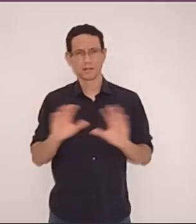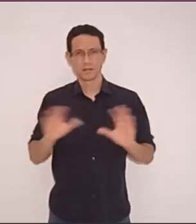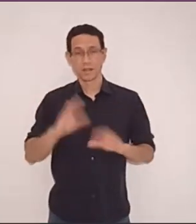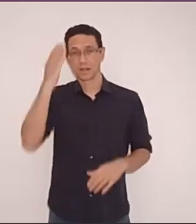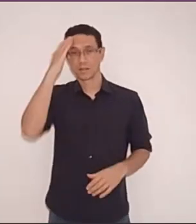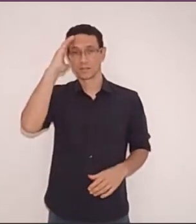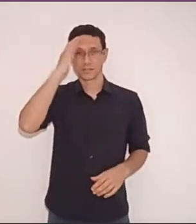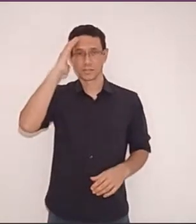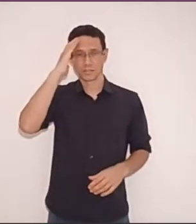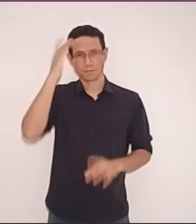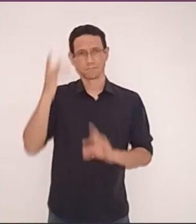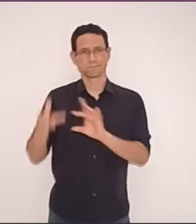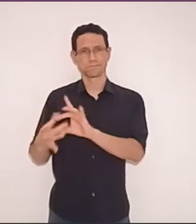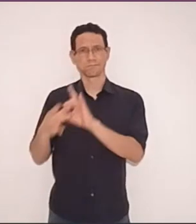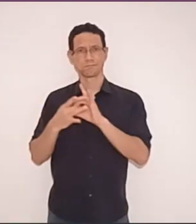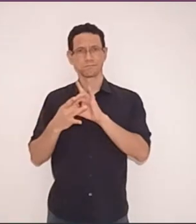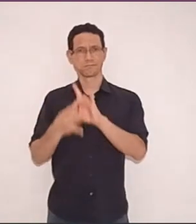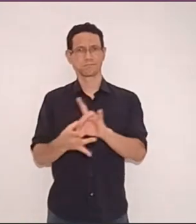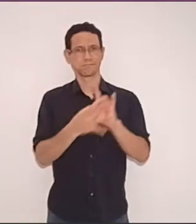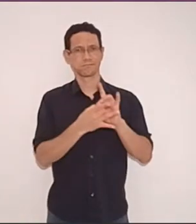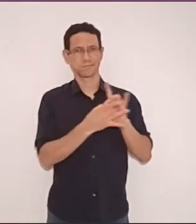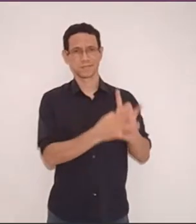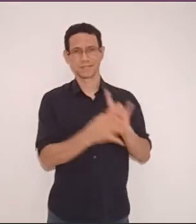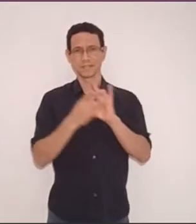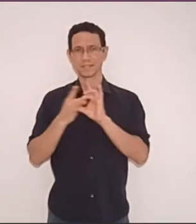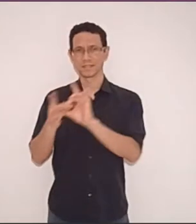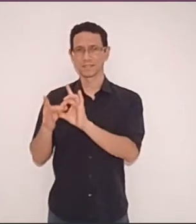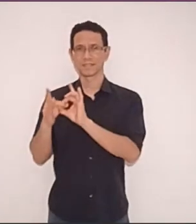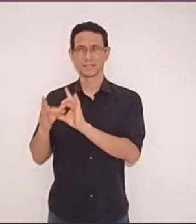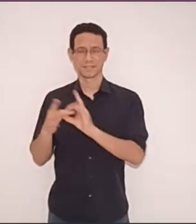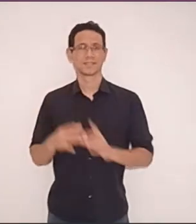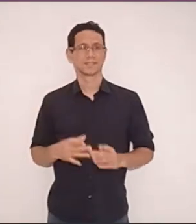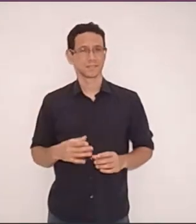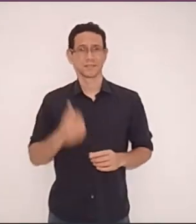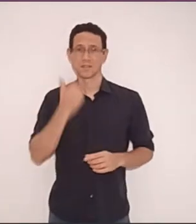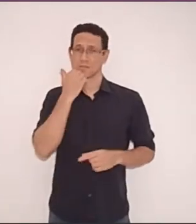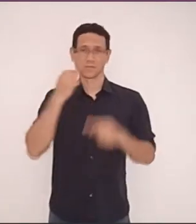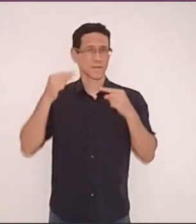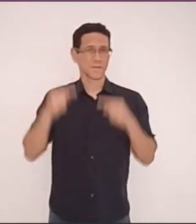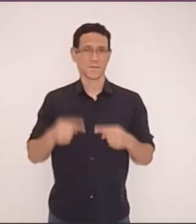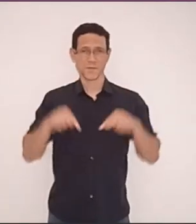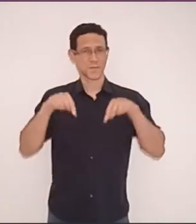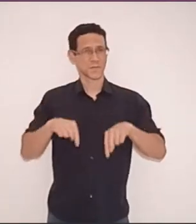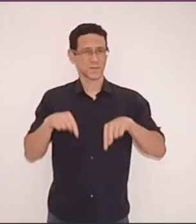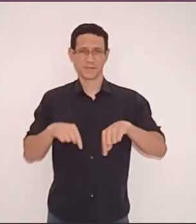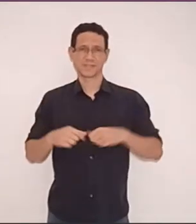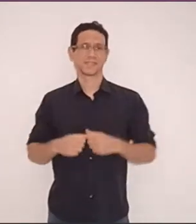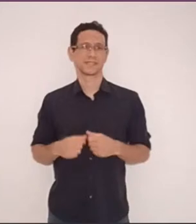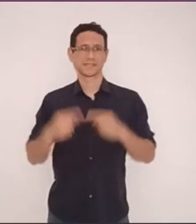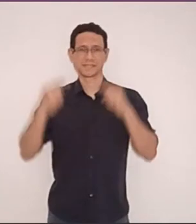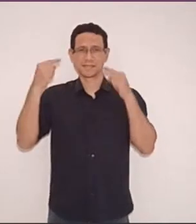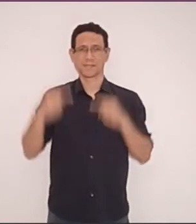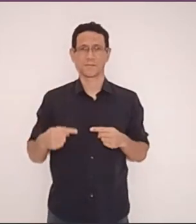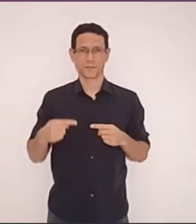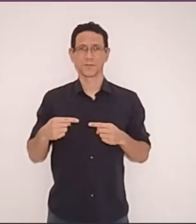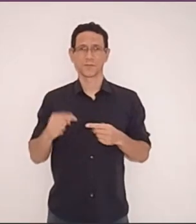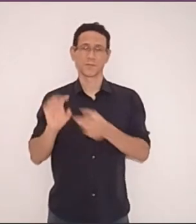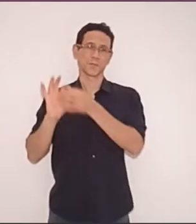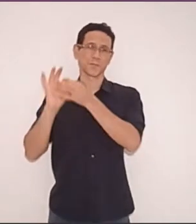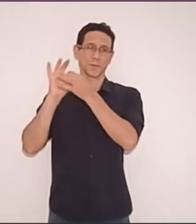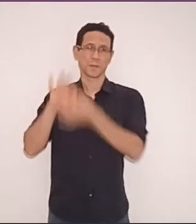comprido com uma parceira não me parece que isso é um grande desafio contemporâneo Qual o grande desafio contemporâneo